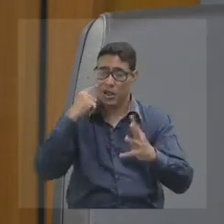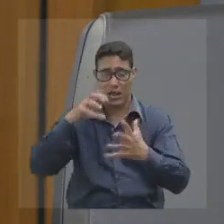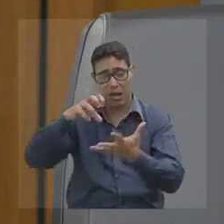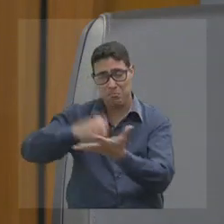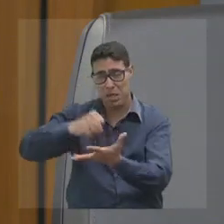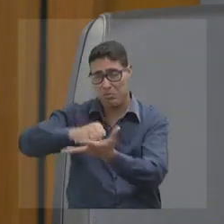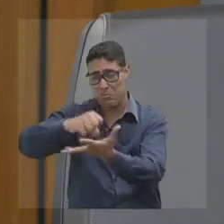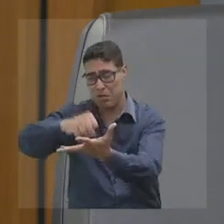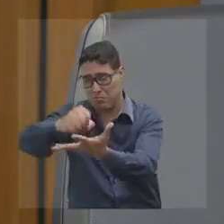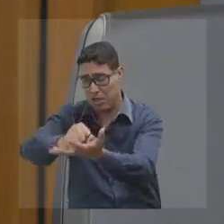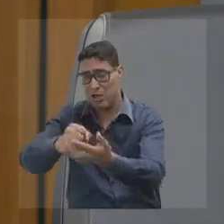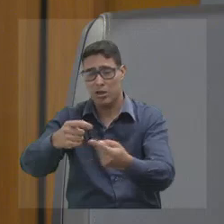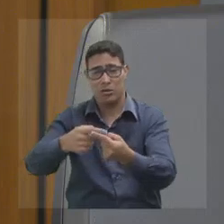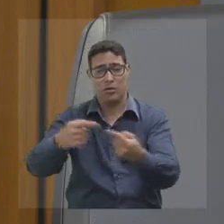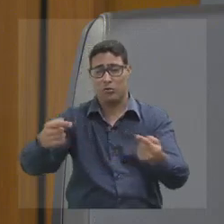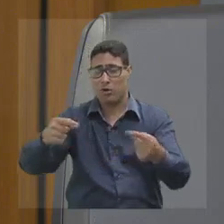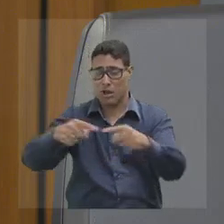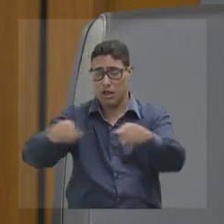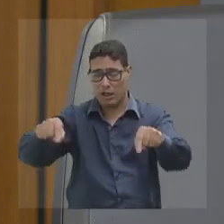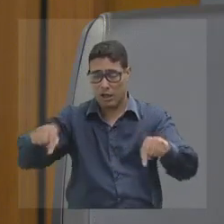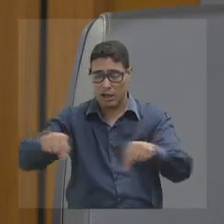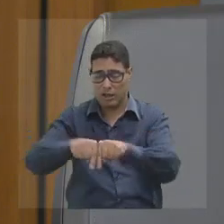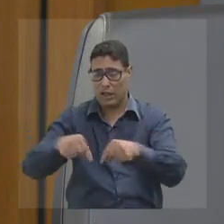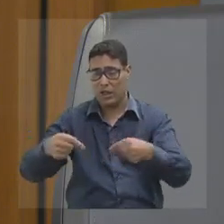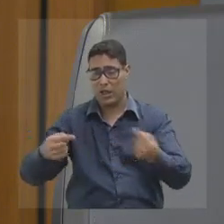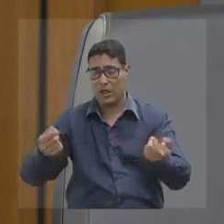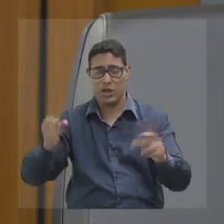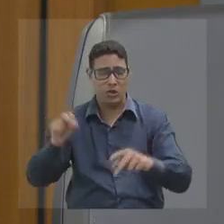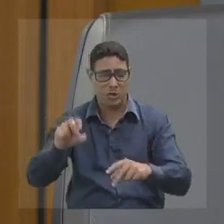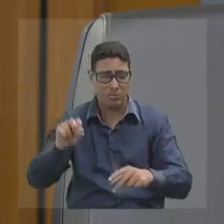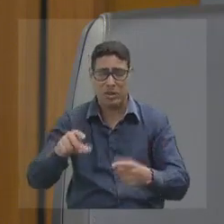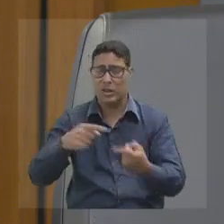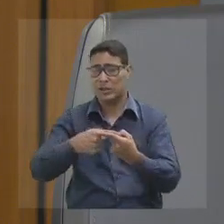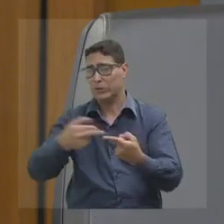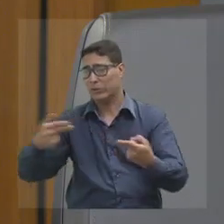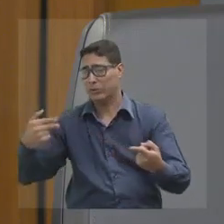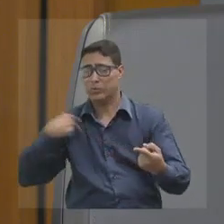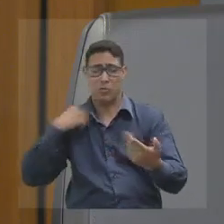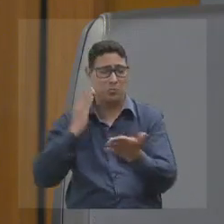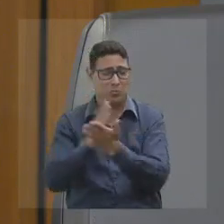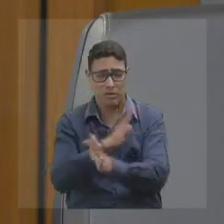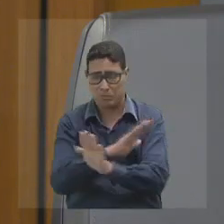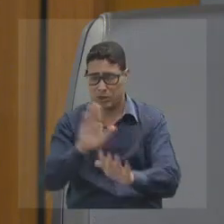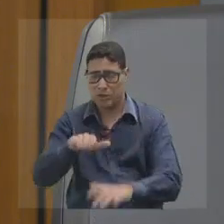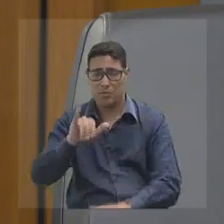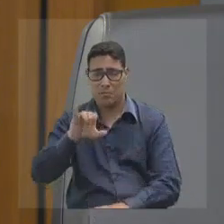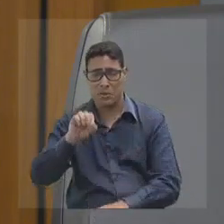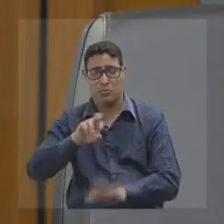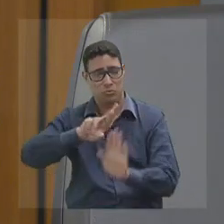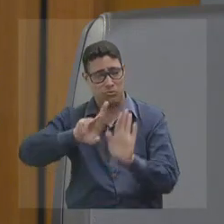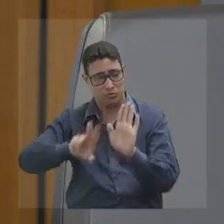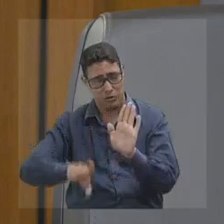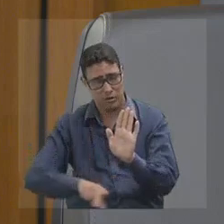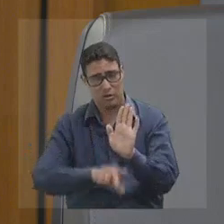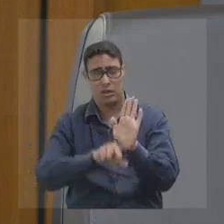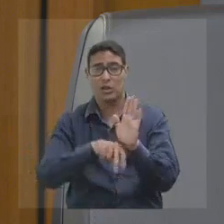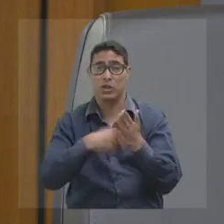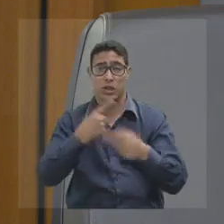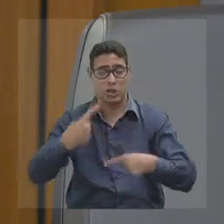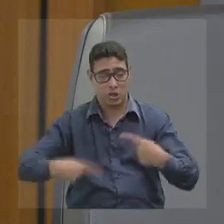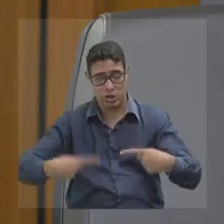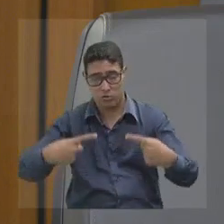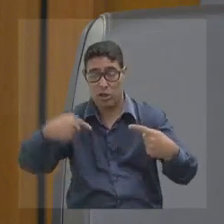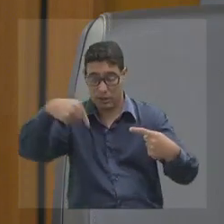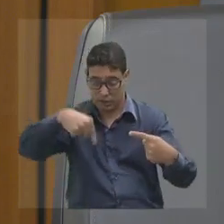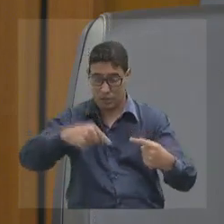de eucalipto ocupar essas terras contaminando com agrotóxico acabando com a biodiversidade E Agora Nós estamos discutindo Porque aqui é essa casa